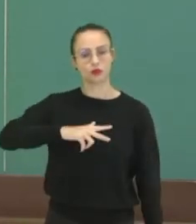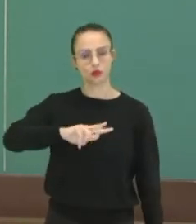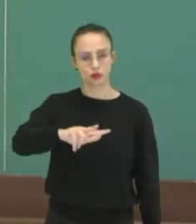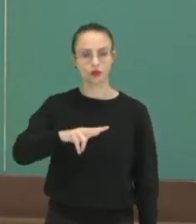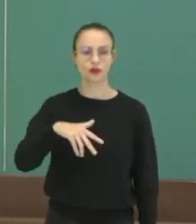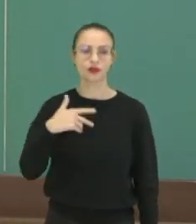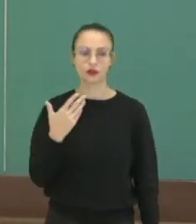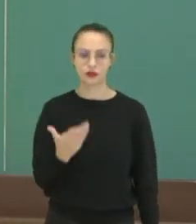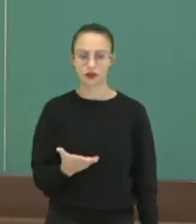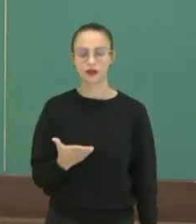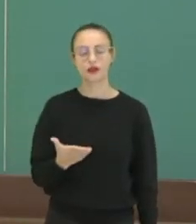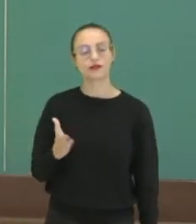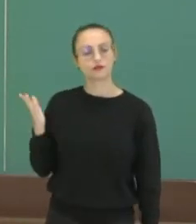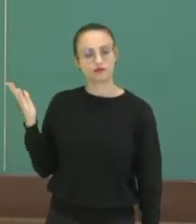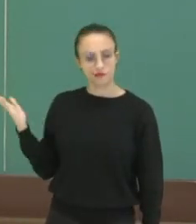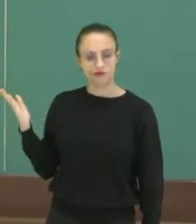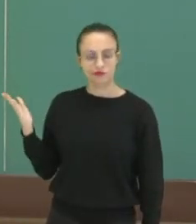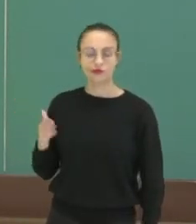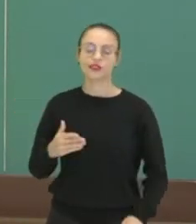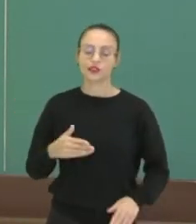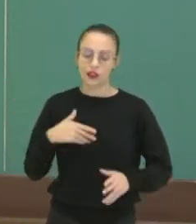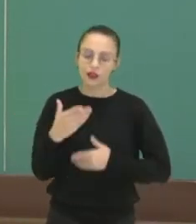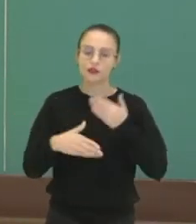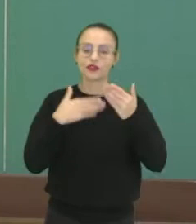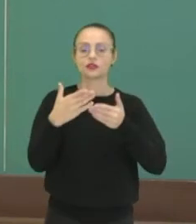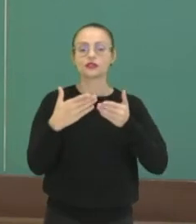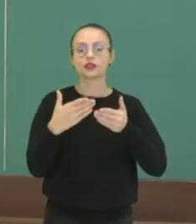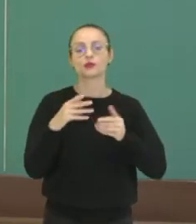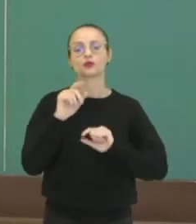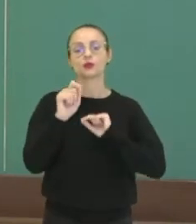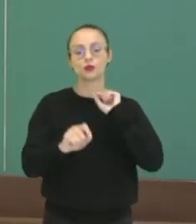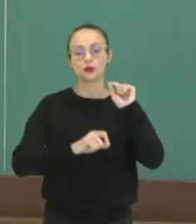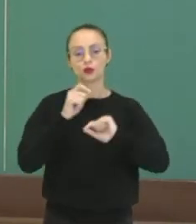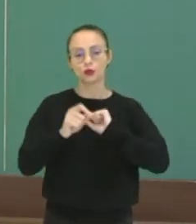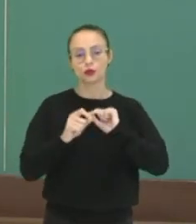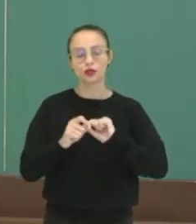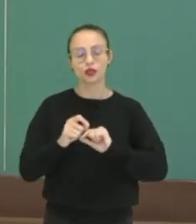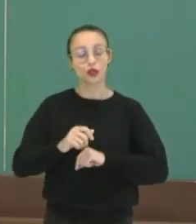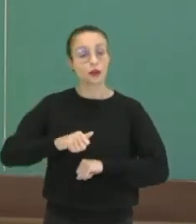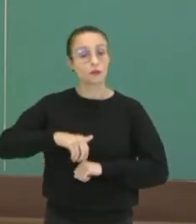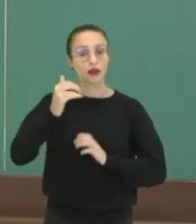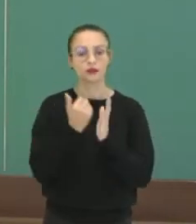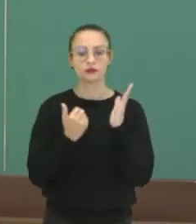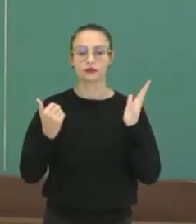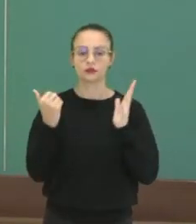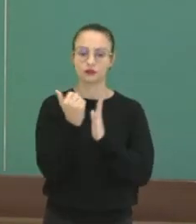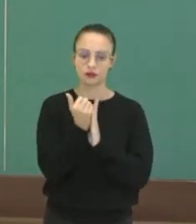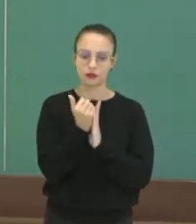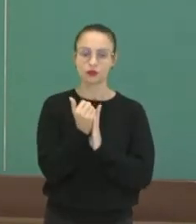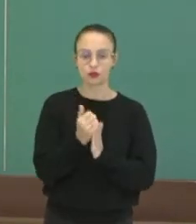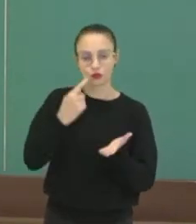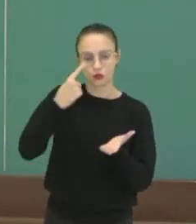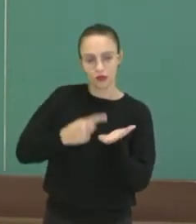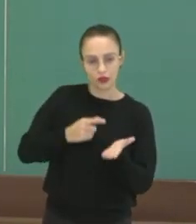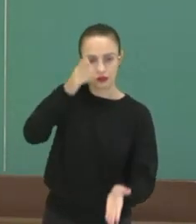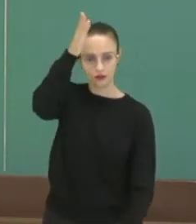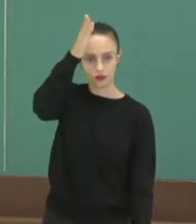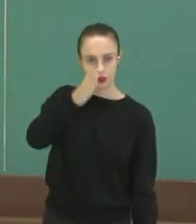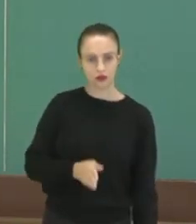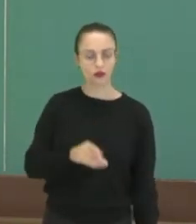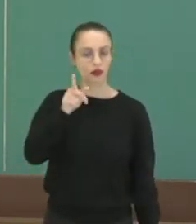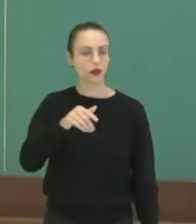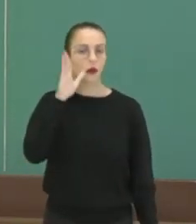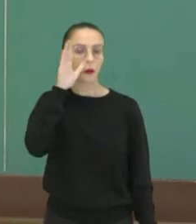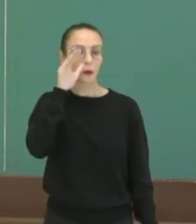Portugal, né, que acabou avançando ali em direção, né, ultrapassando o Tratado de Tordesilhas. Mas é uma curiosidade